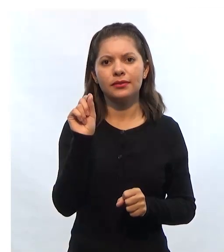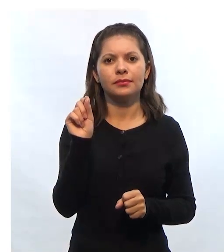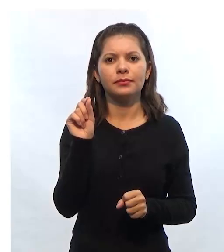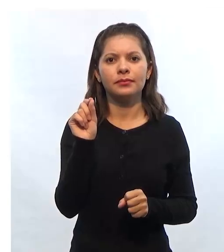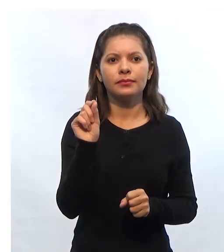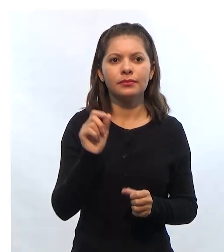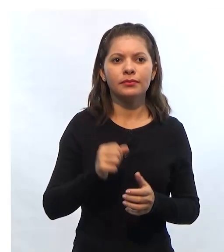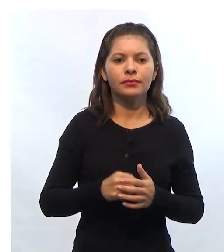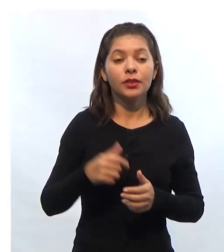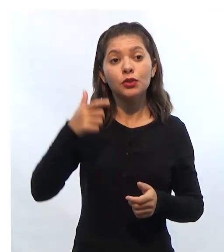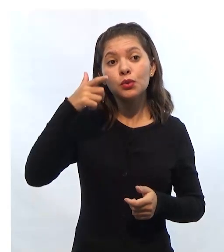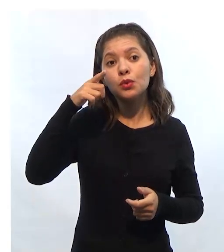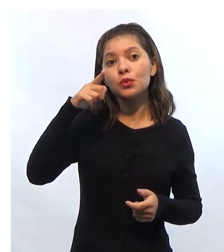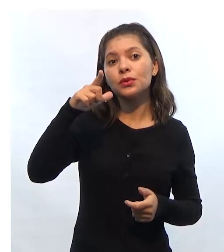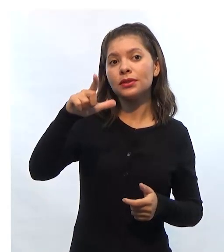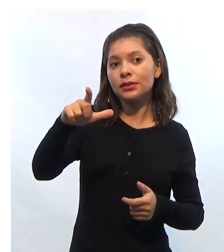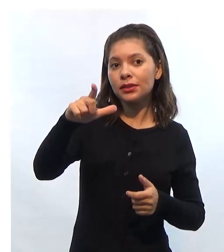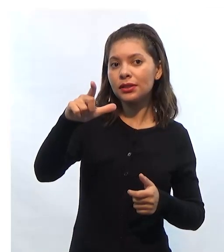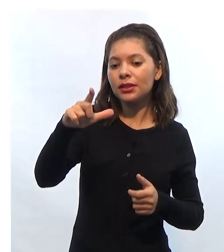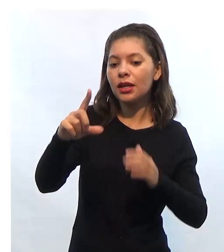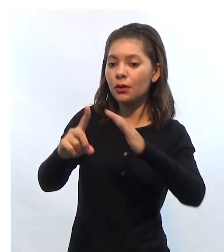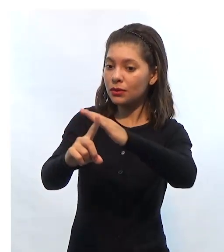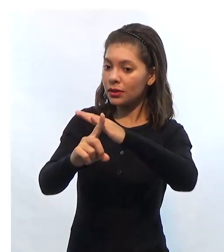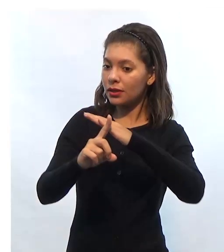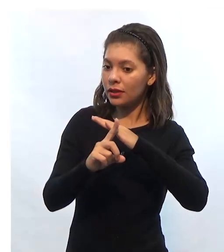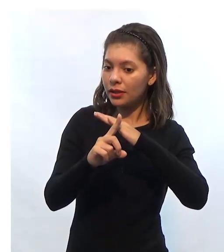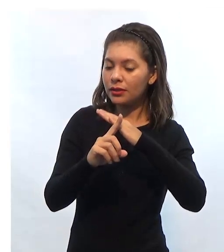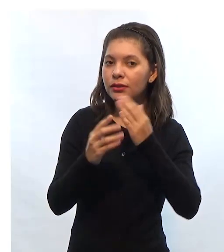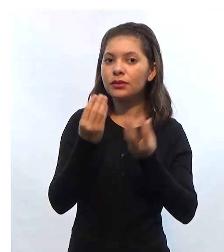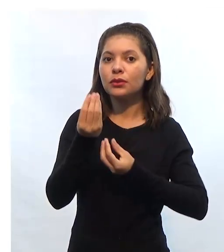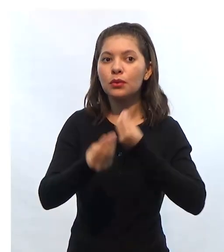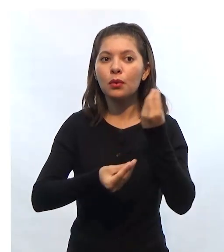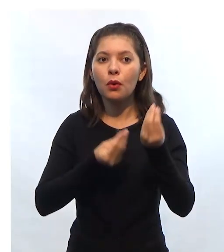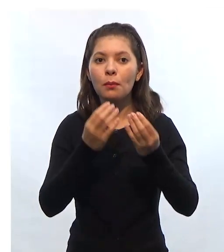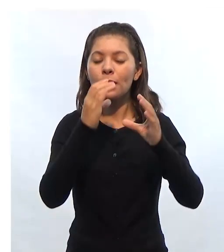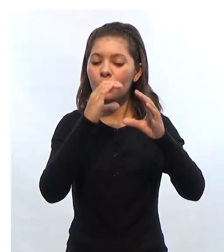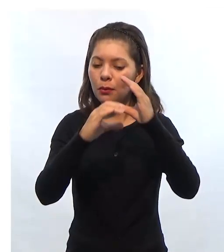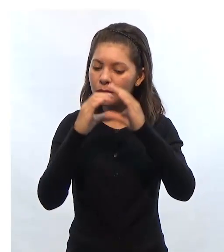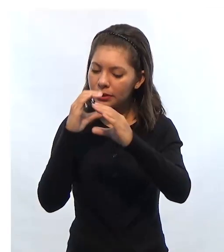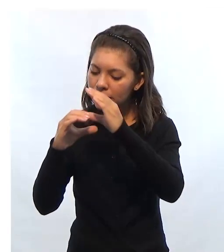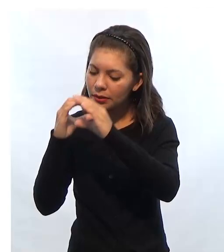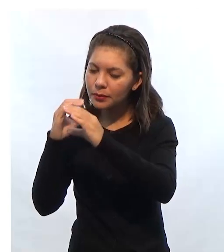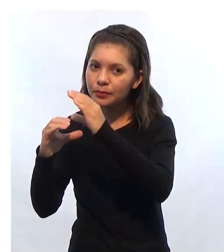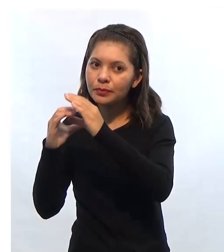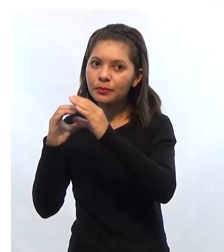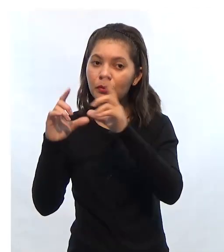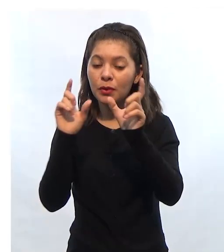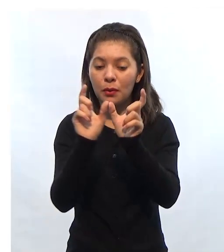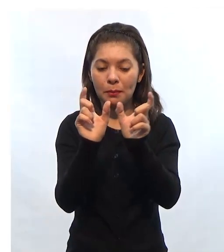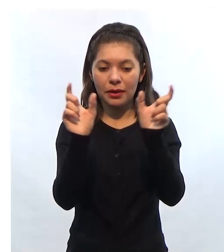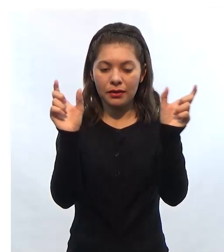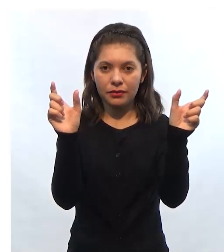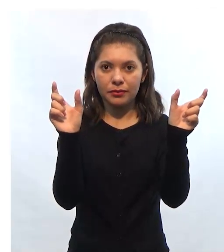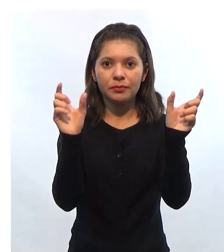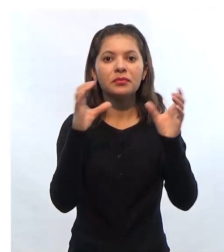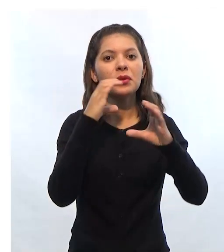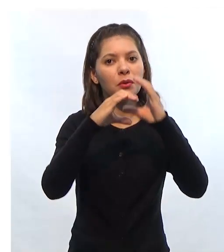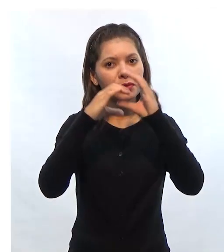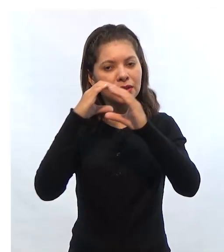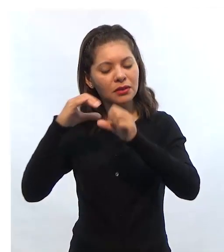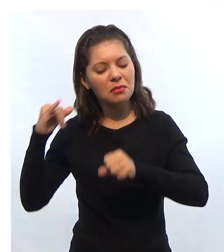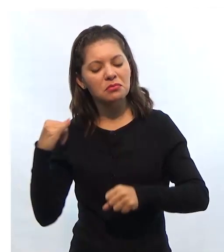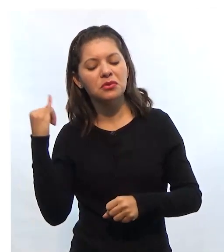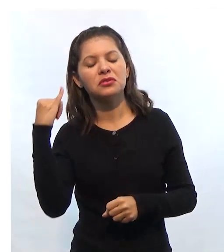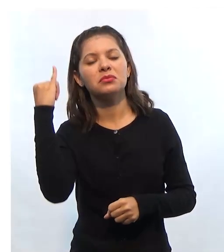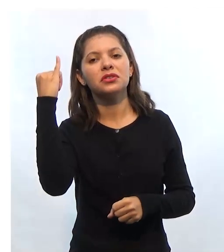de conquistar, reter e cultivar esses clientes por meio de criação, comunicação, aqui vem já a palavra comunicação, que é muito